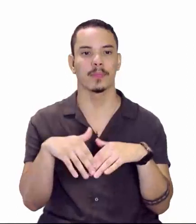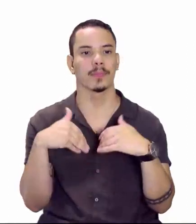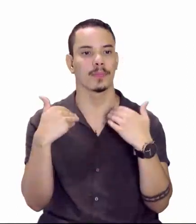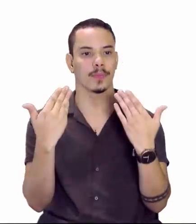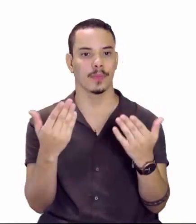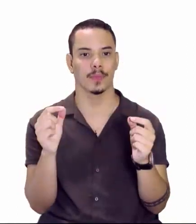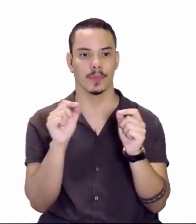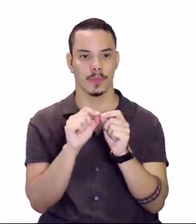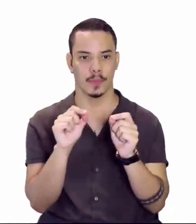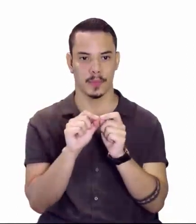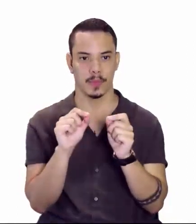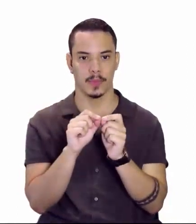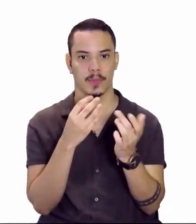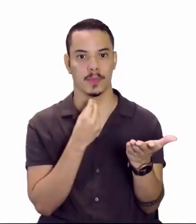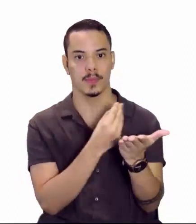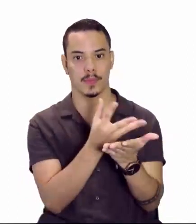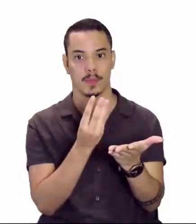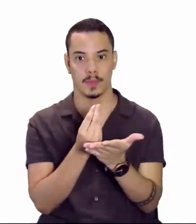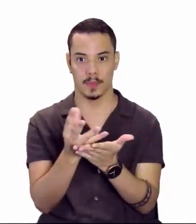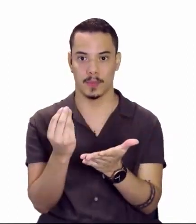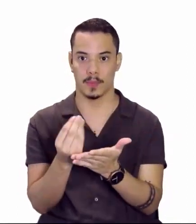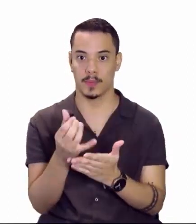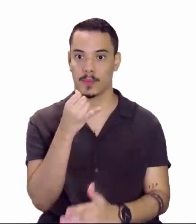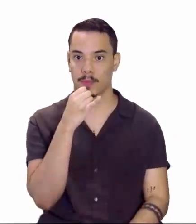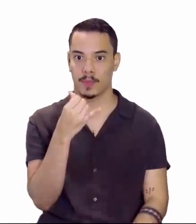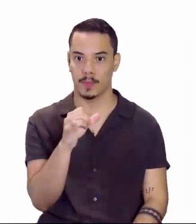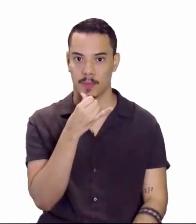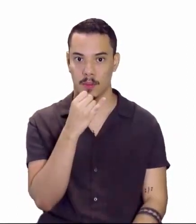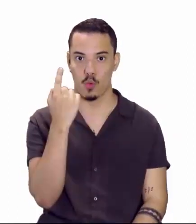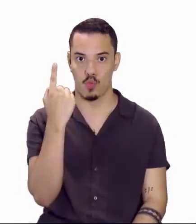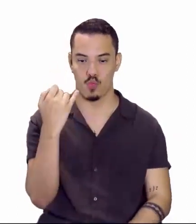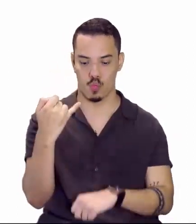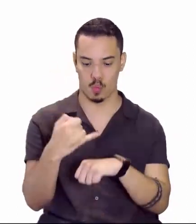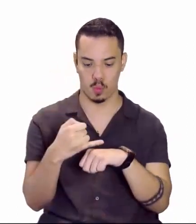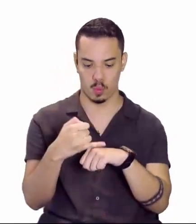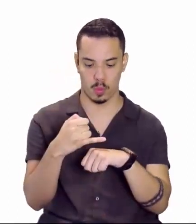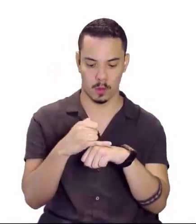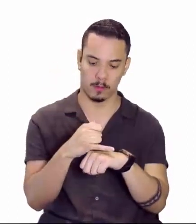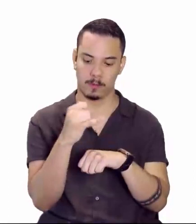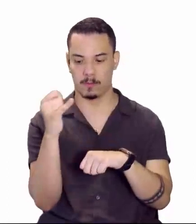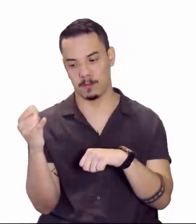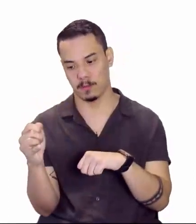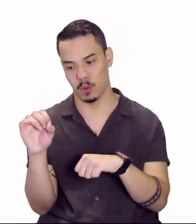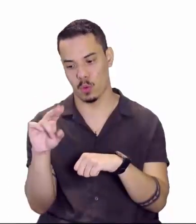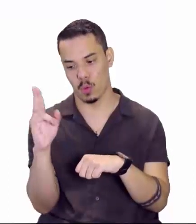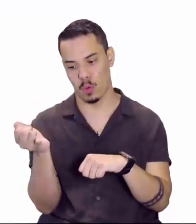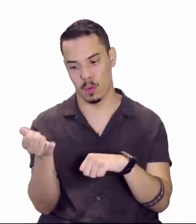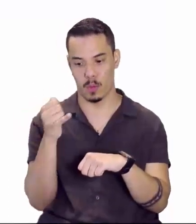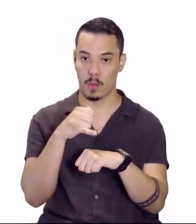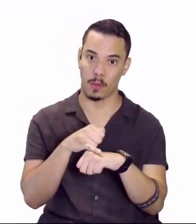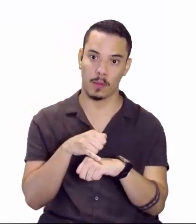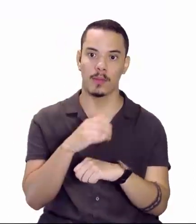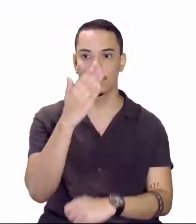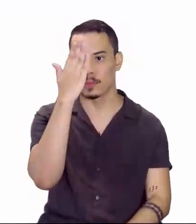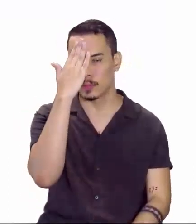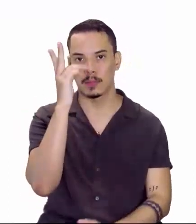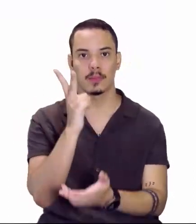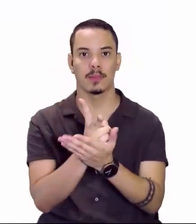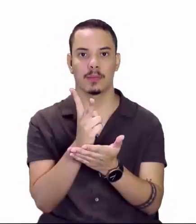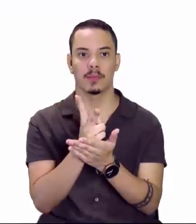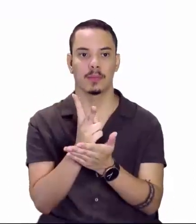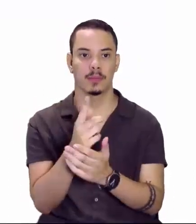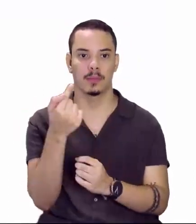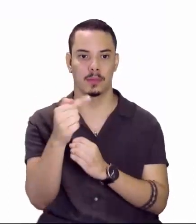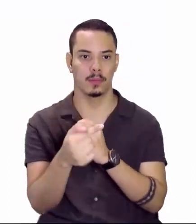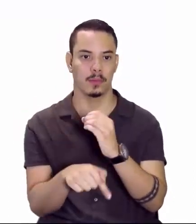a distribuição eletrônica de um íon, nós devemos sempre partir do átomo neutro, quer dizer,